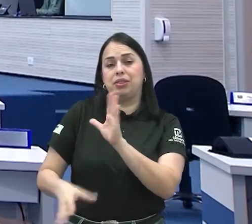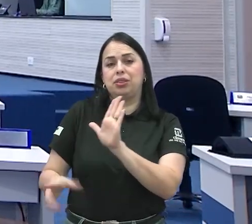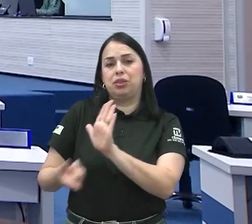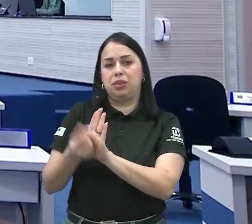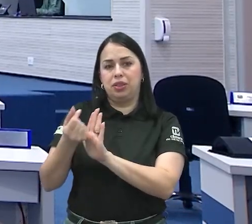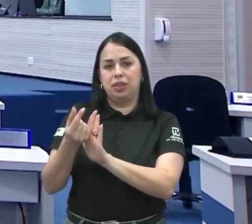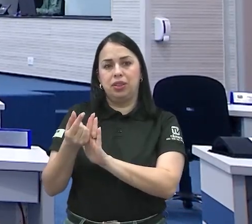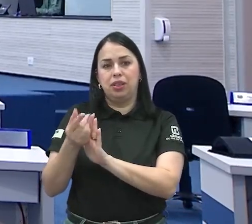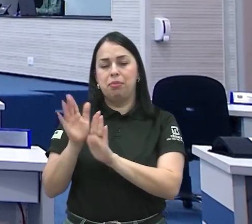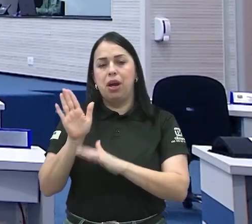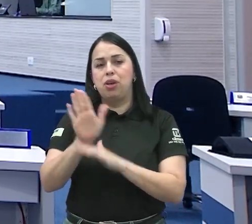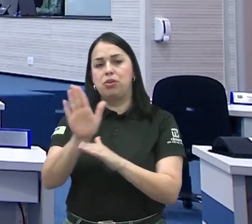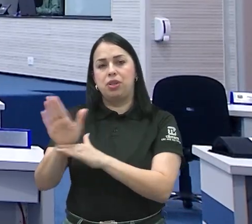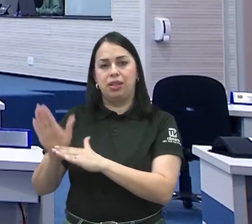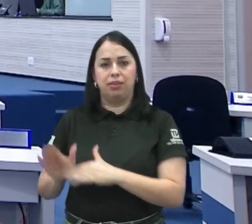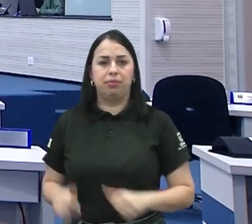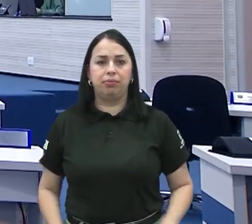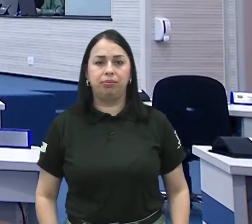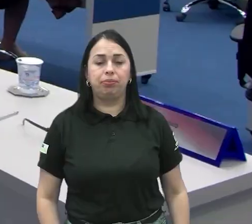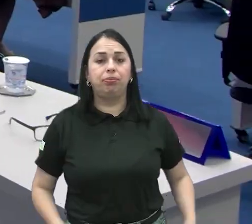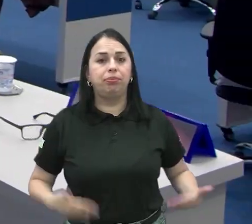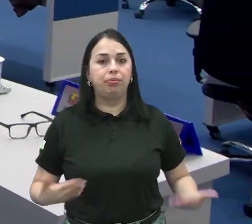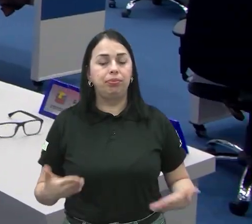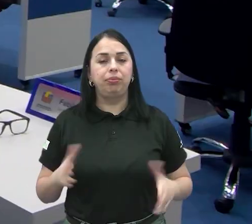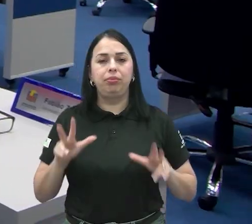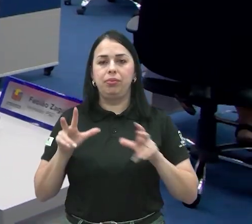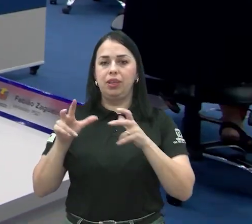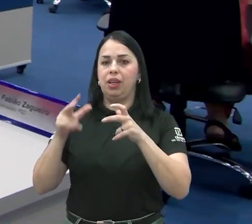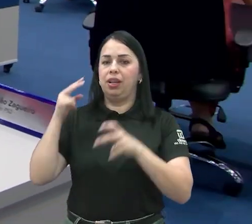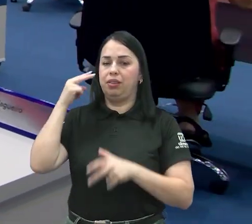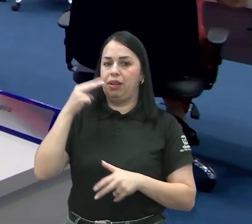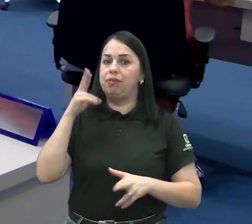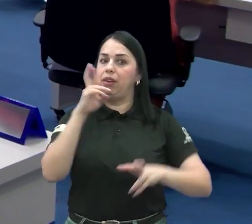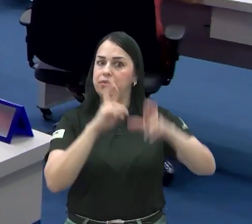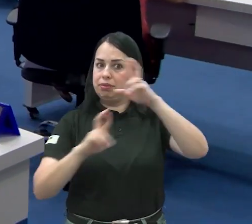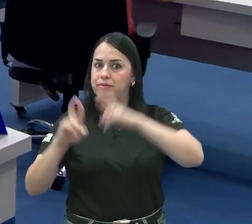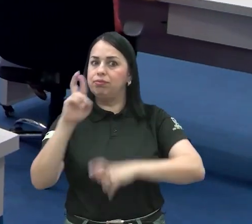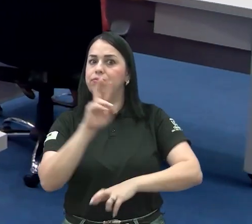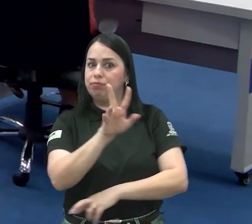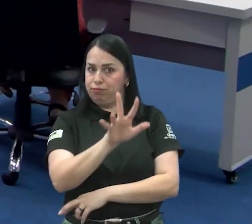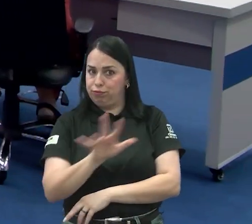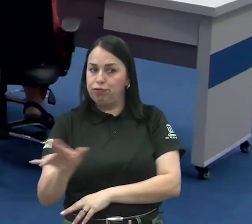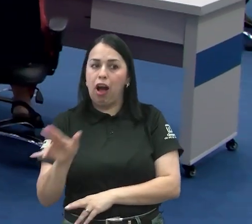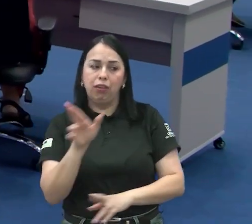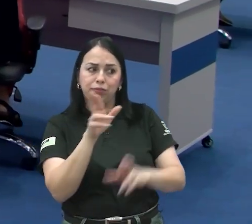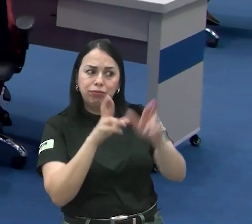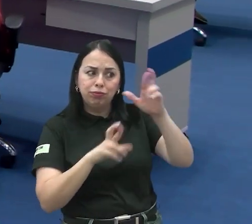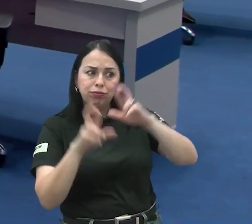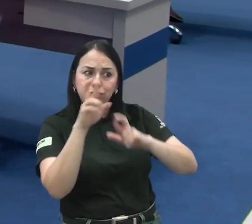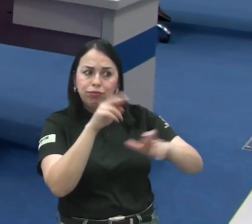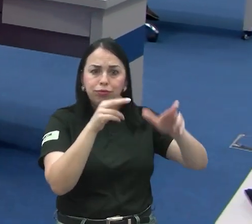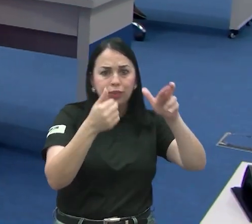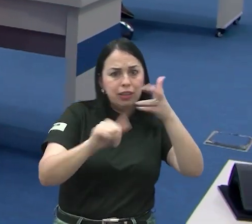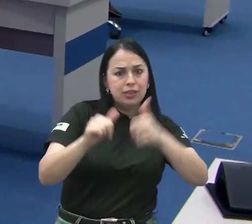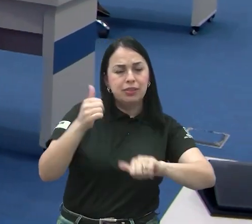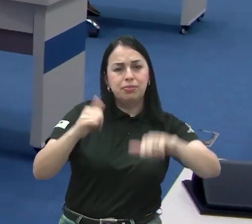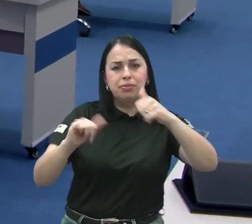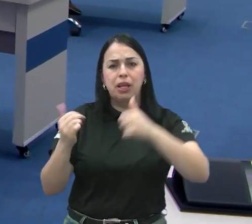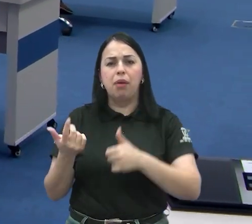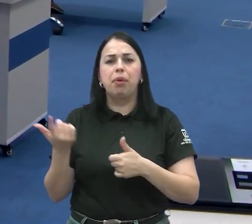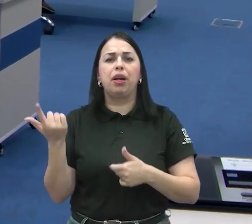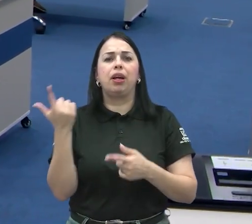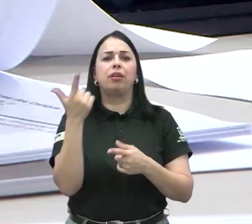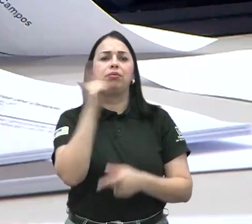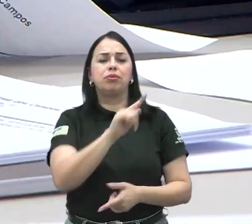ajudar principalmente o que mais precisa aqui na nossa cidade. E a Câmara Municipal vai fiscalizar de perto os impactos dessa nova fonte